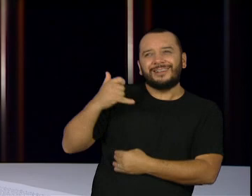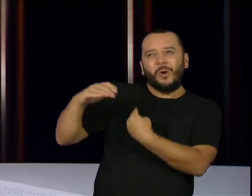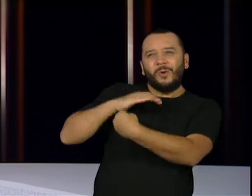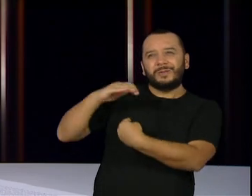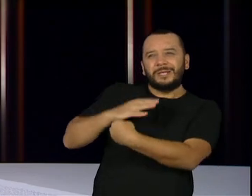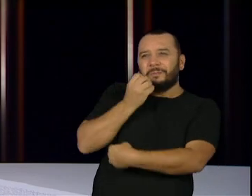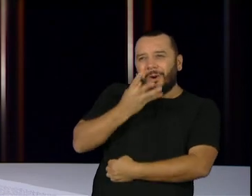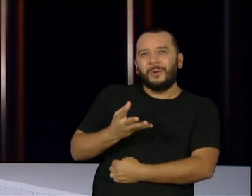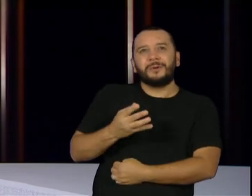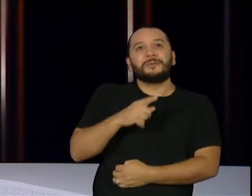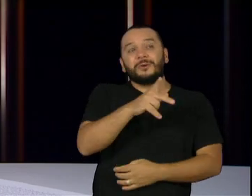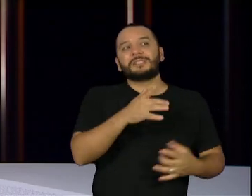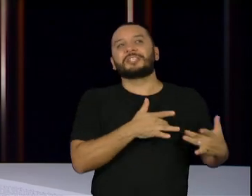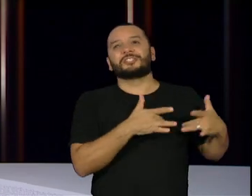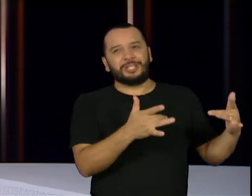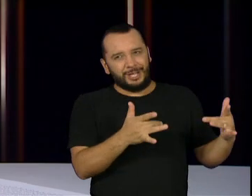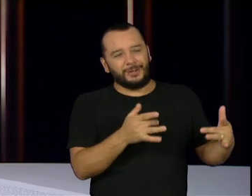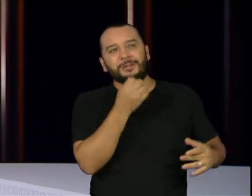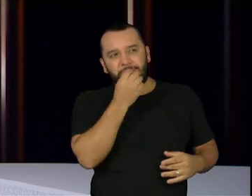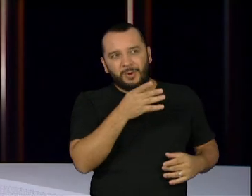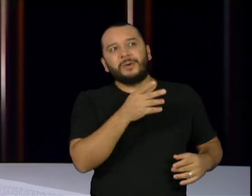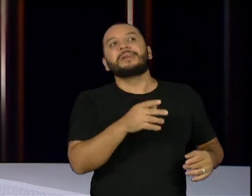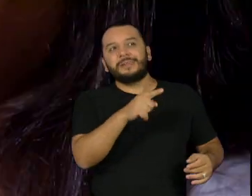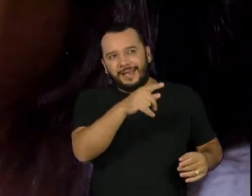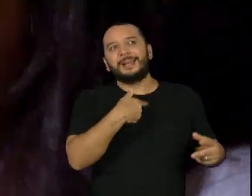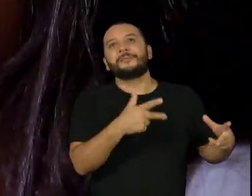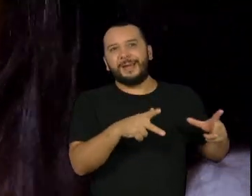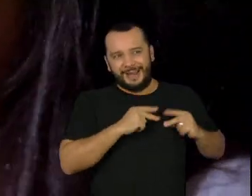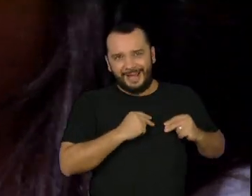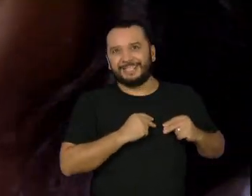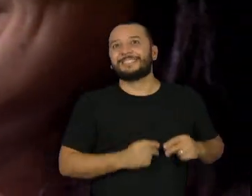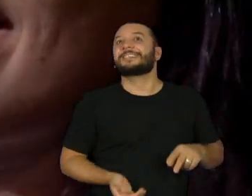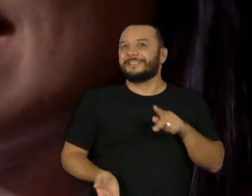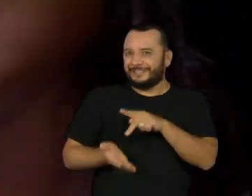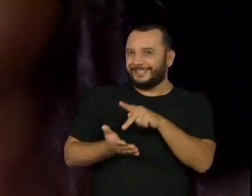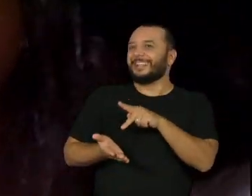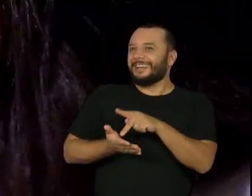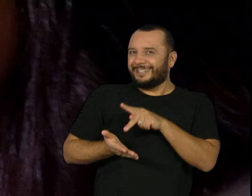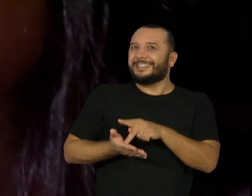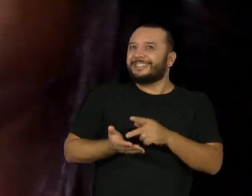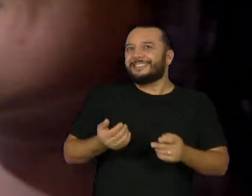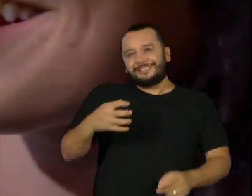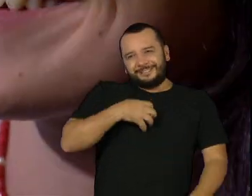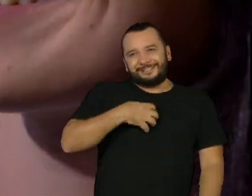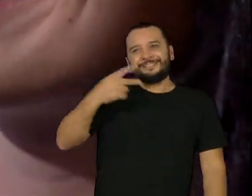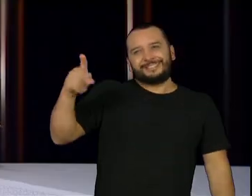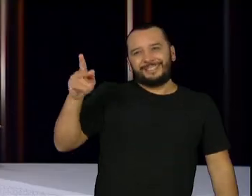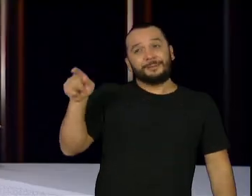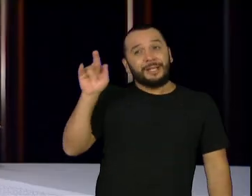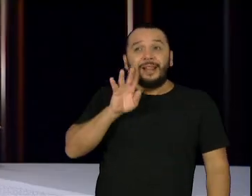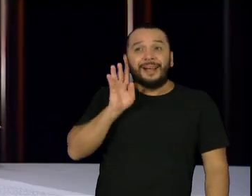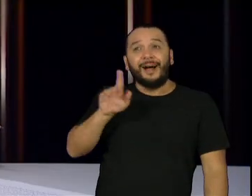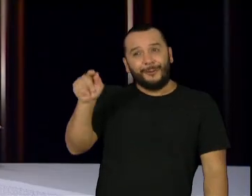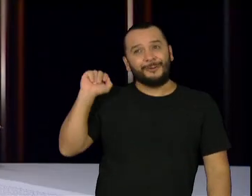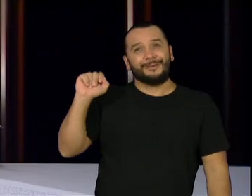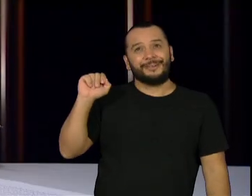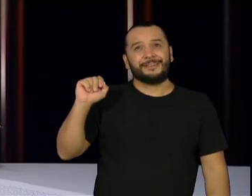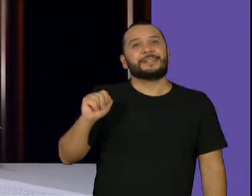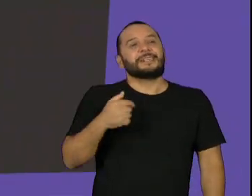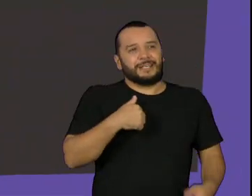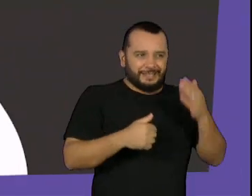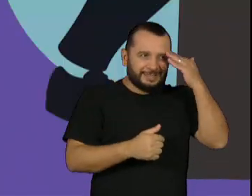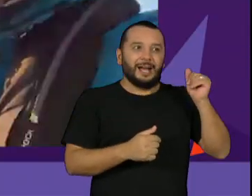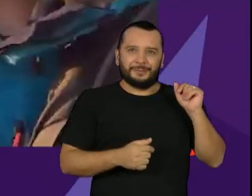muito generosa com ele e ele merece. Meu pai é legal, né? Ele é o jeito dele, mas ele é legal. Ele é o jeito dele, ele sabe